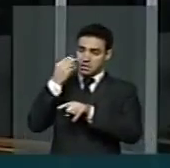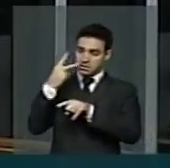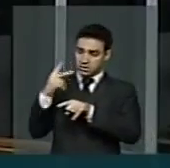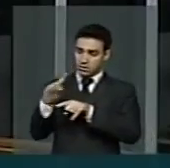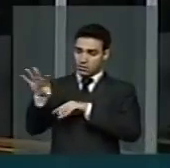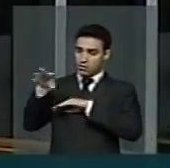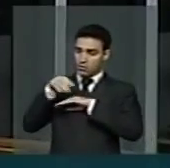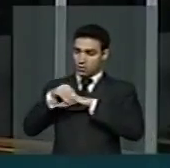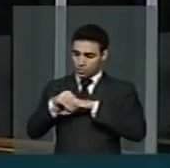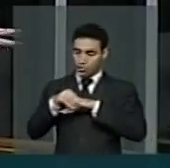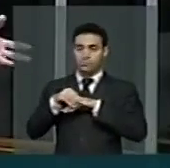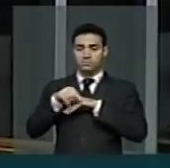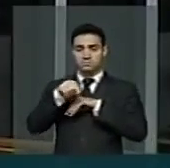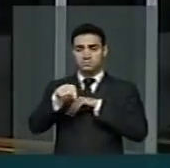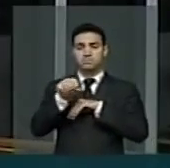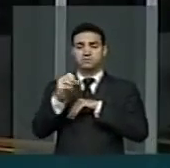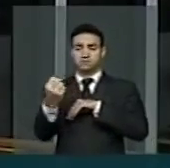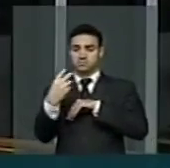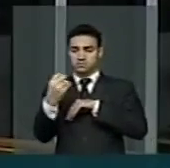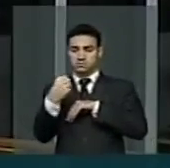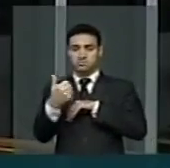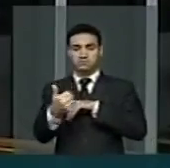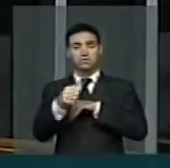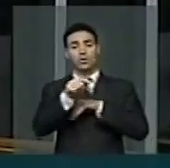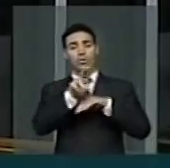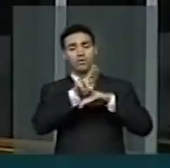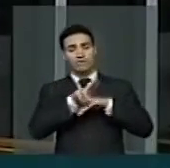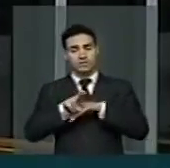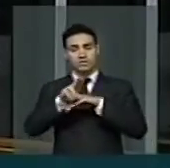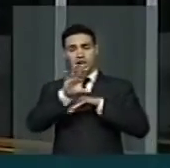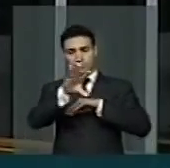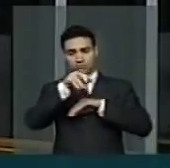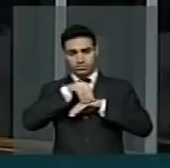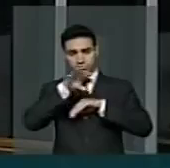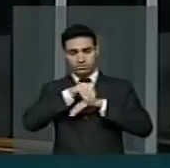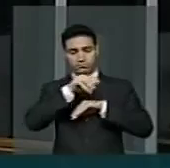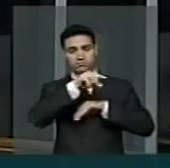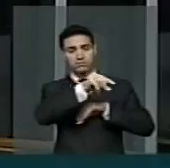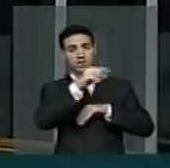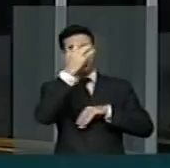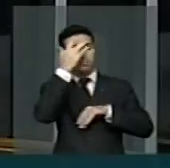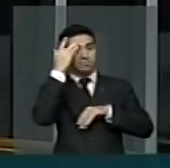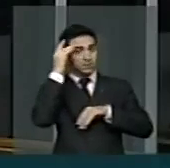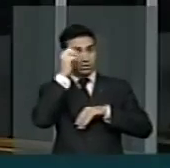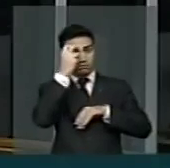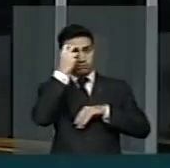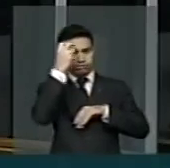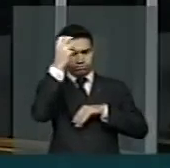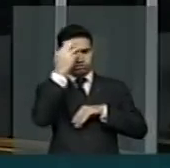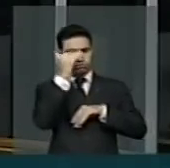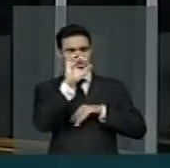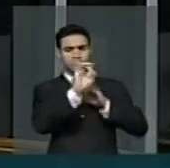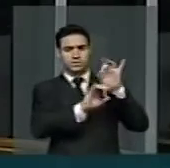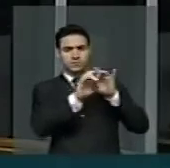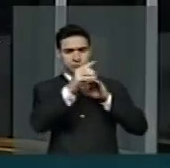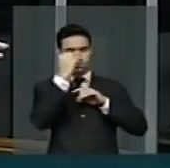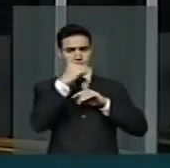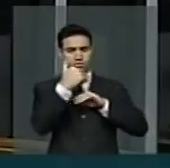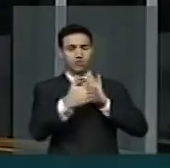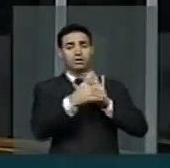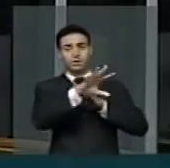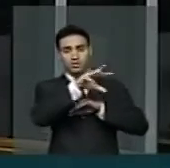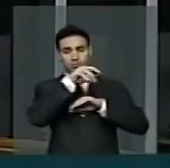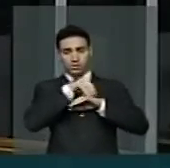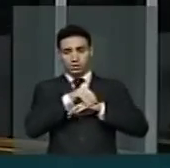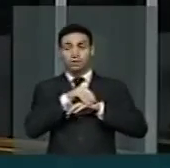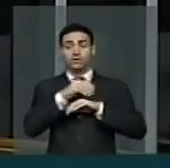as vozes das ruas, da academia, dos especialistas, daqueles que acreditam que o transporte público